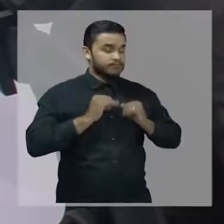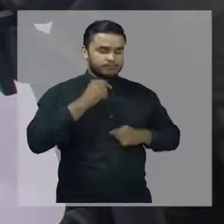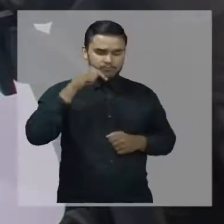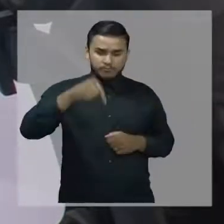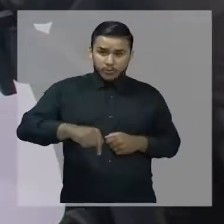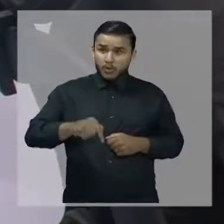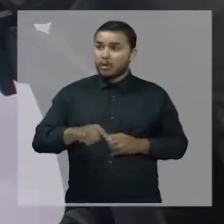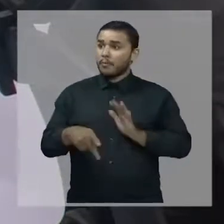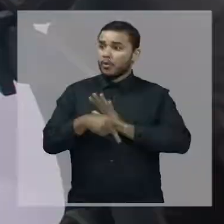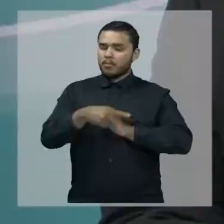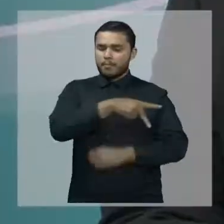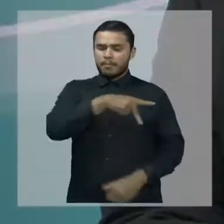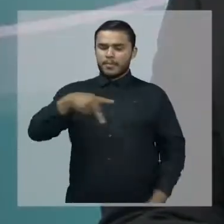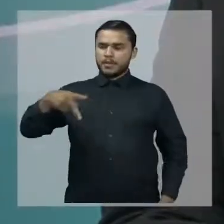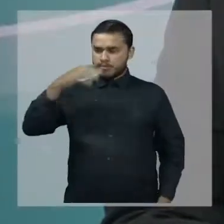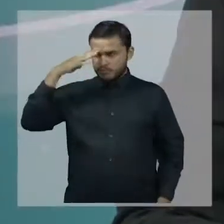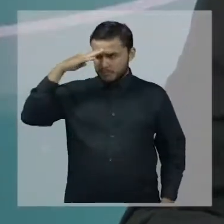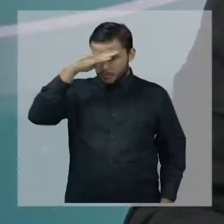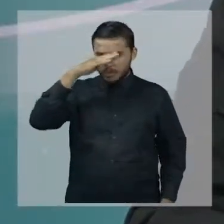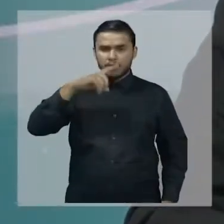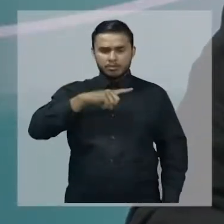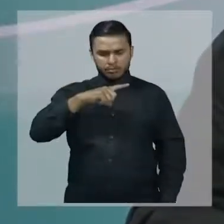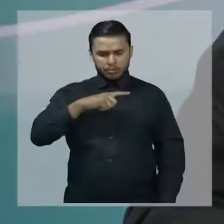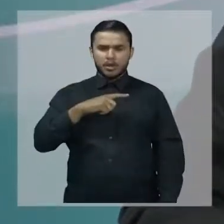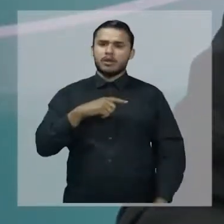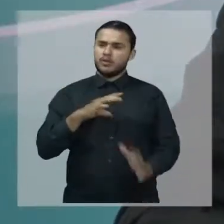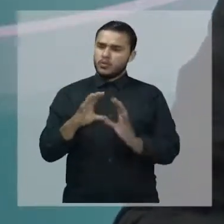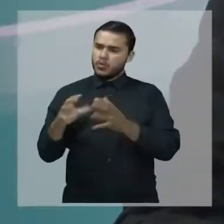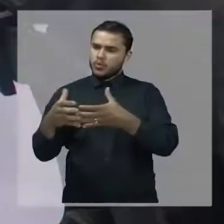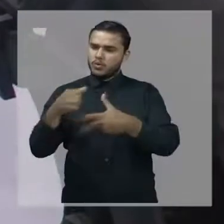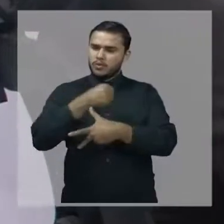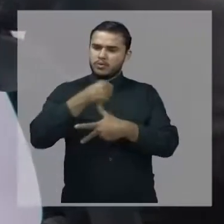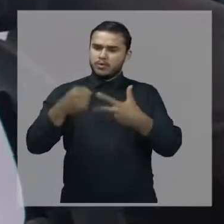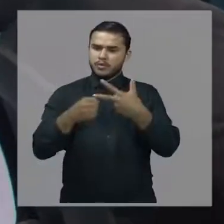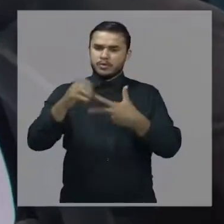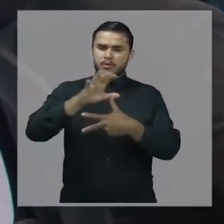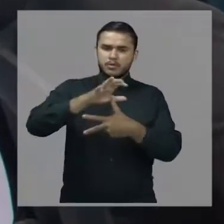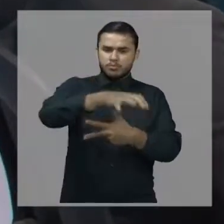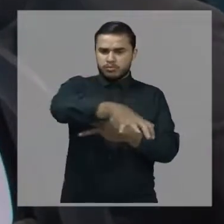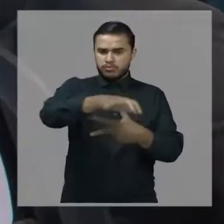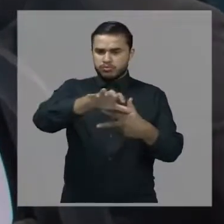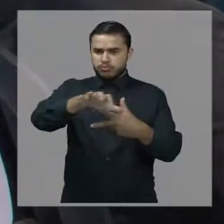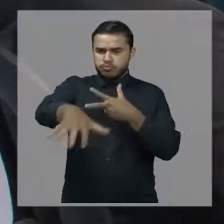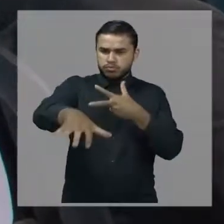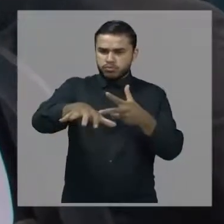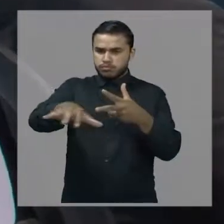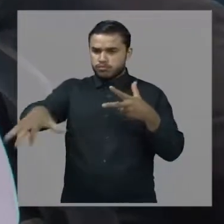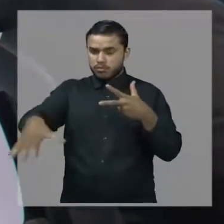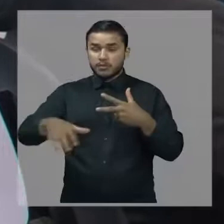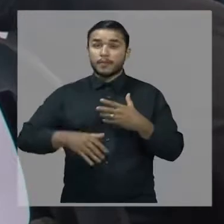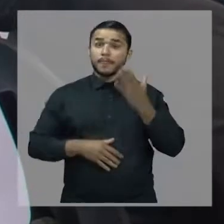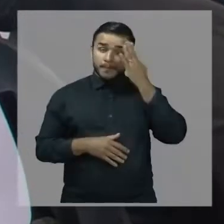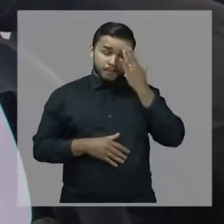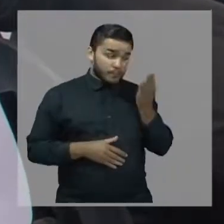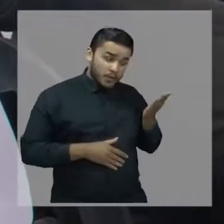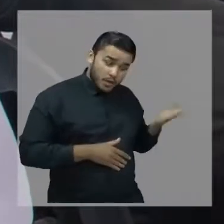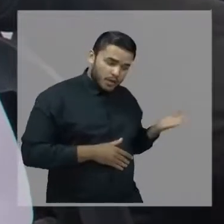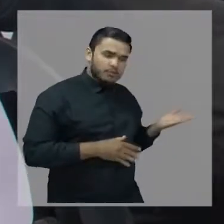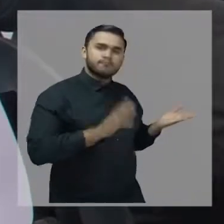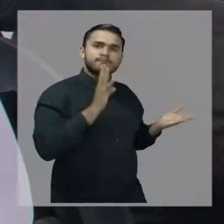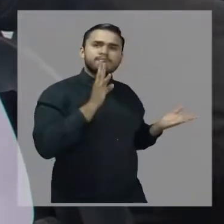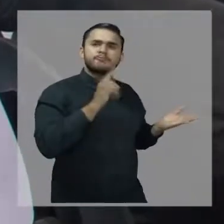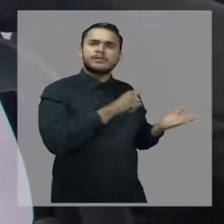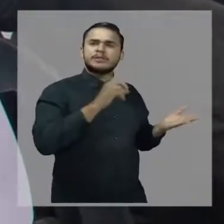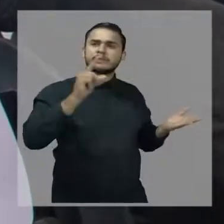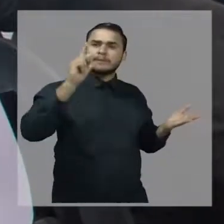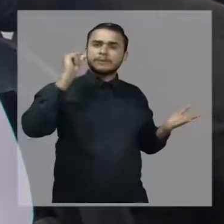constitucionalismo dirigente, intervencionista. Eu falo isso aqui na frente de um constituinte, né, o ex-ministro Ubiratã de Aguiar,